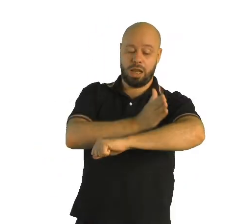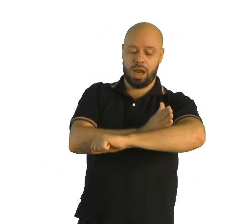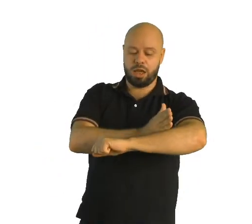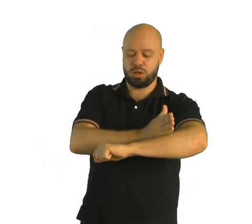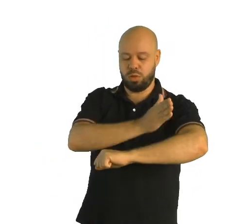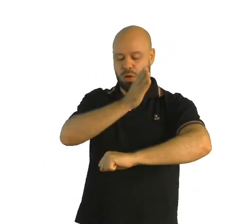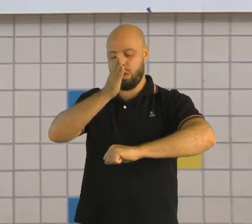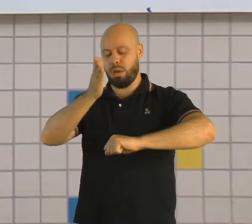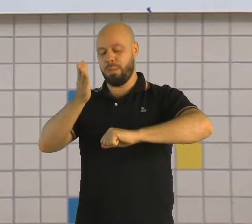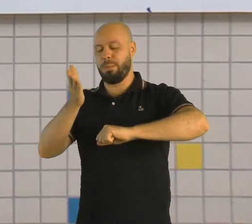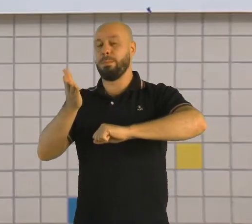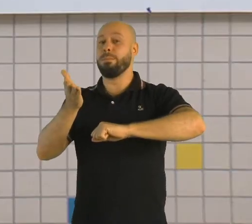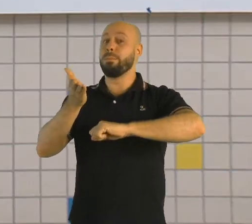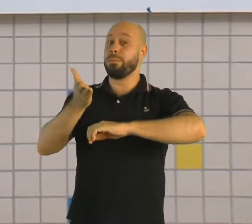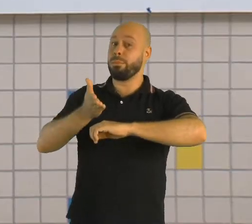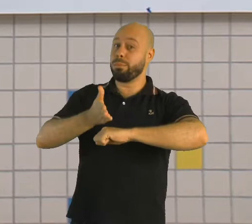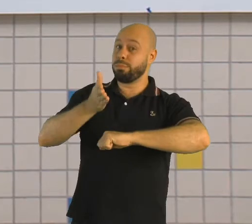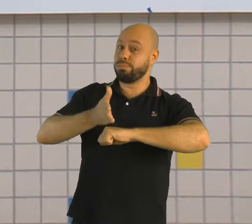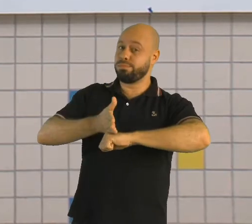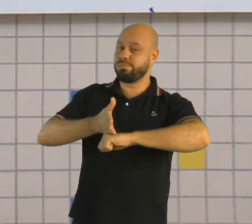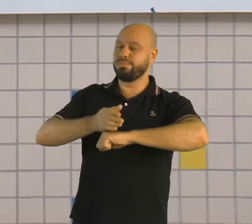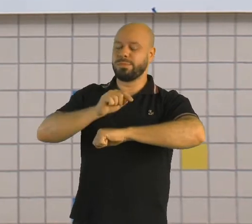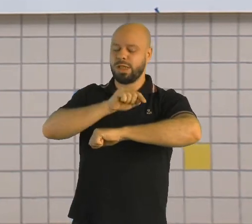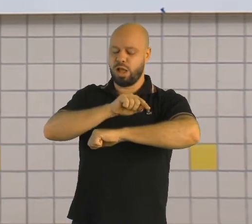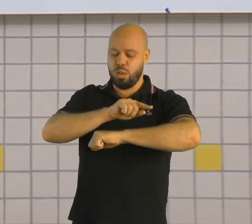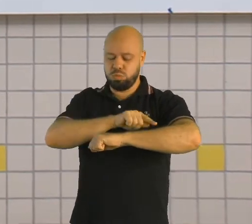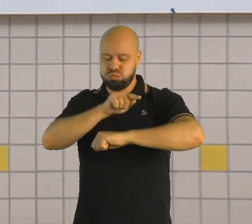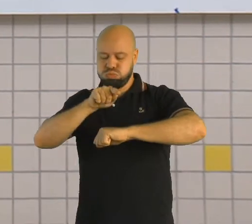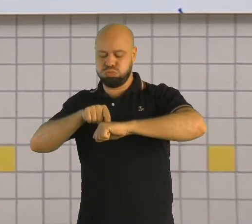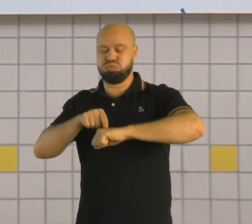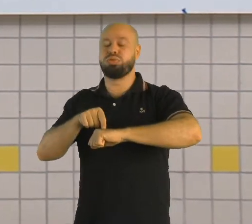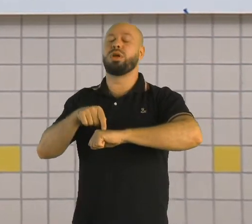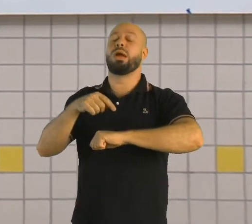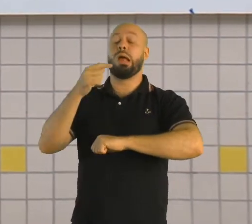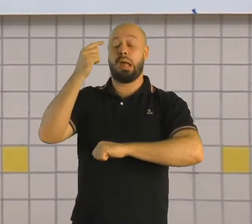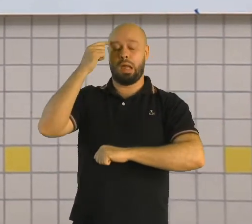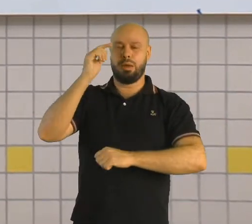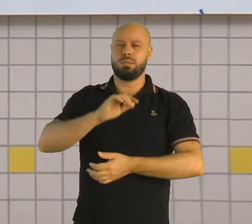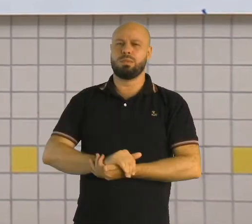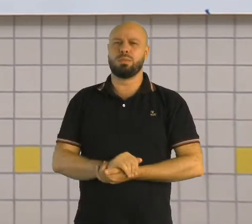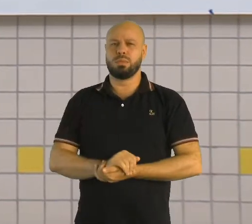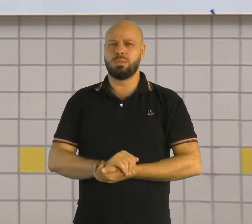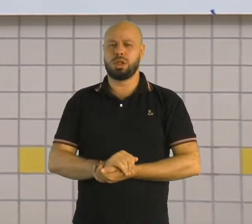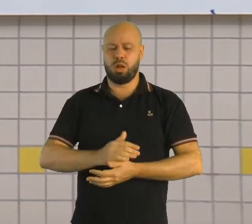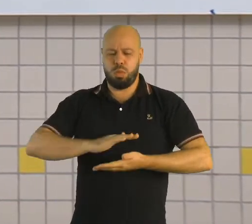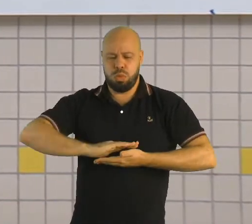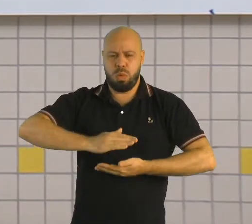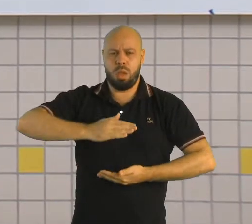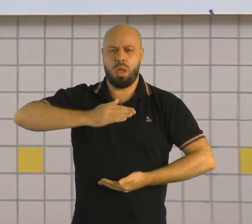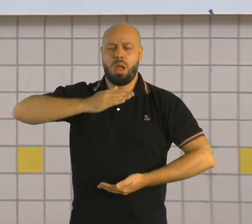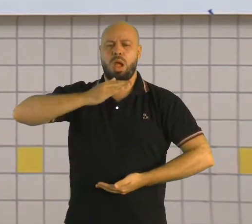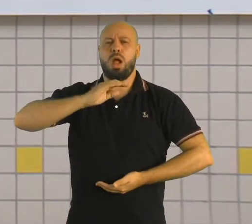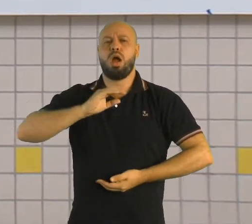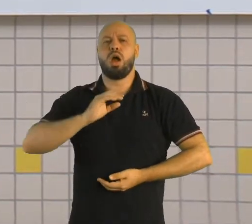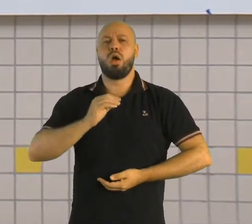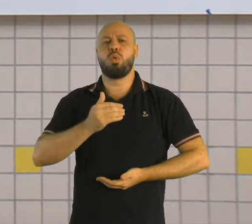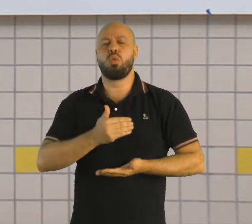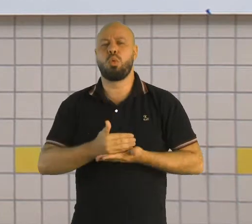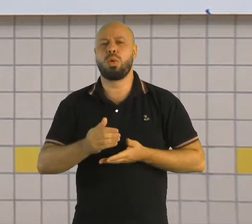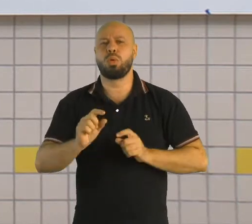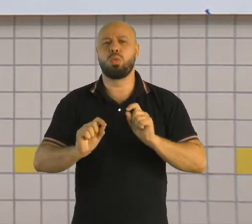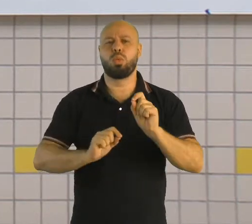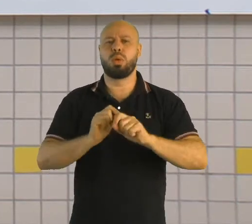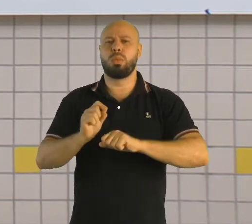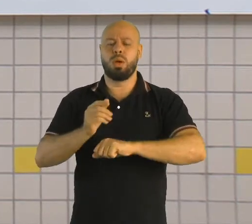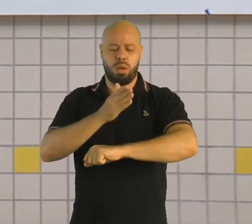a Idade Moderna, certo? Então, o fenômeno do Renascimento, ele surgiu no período de transição da Idade Média,